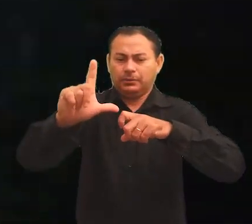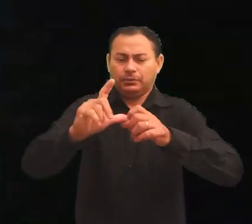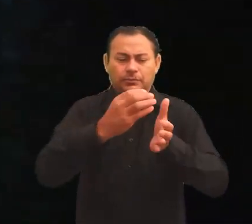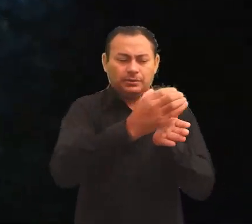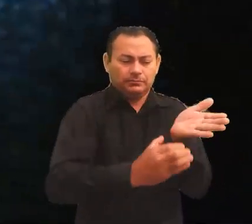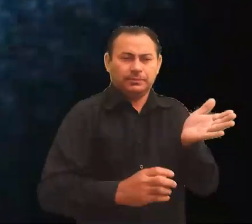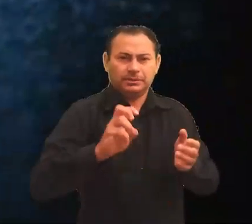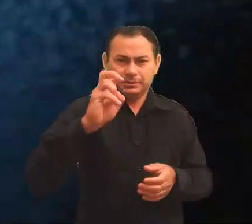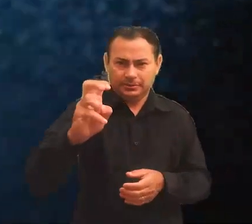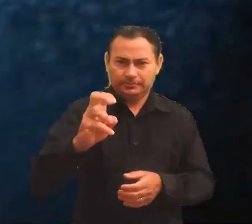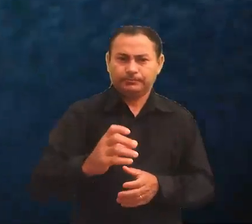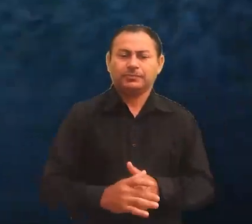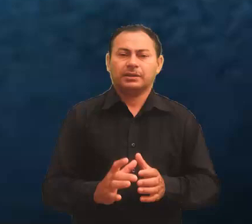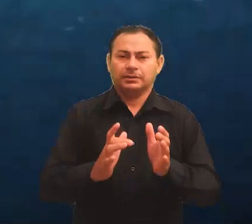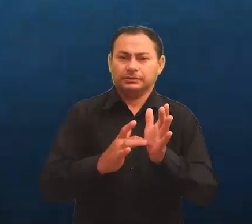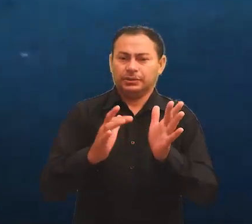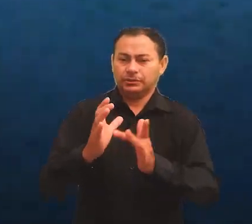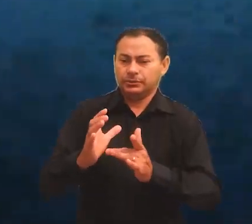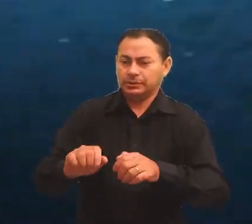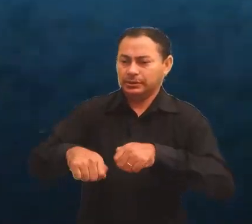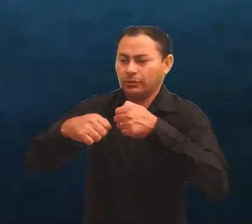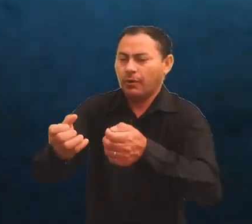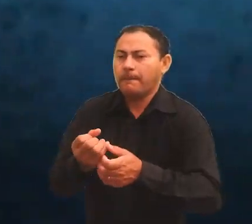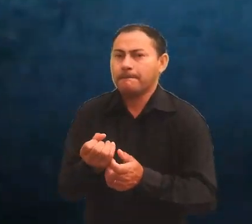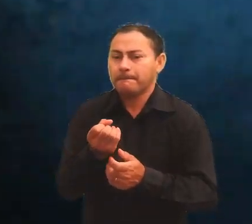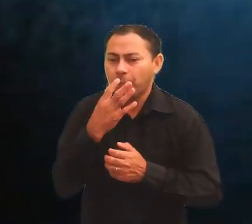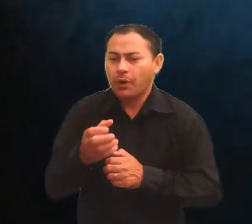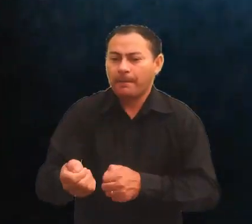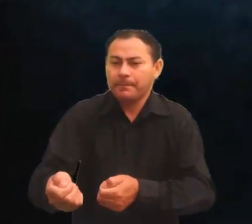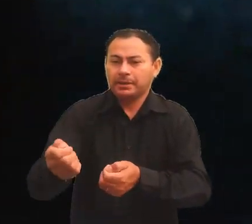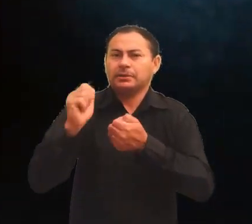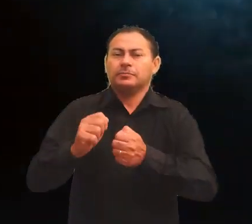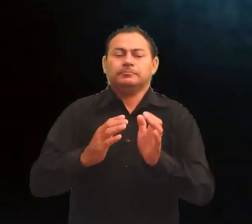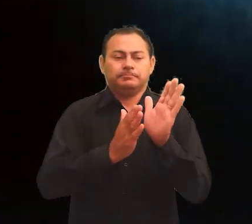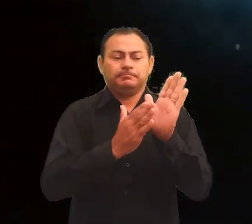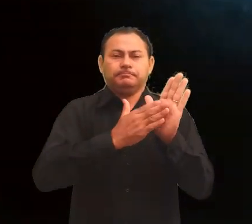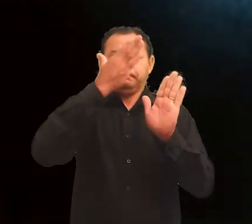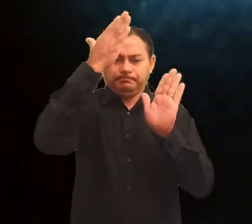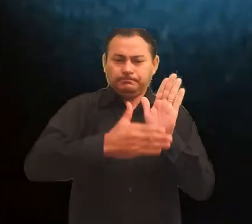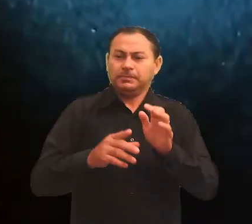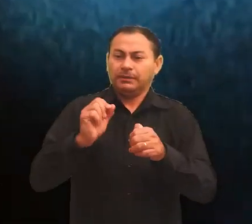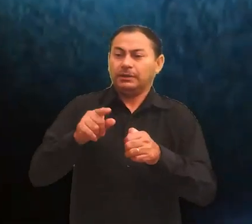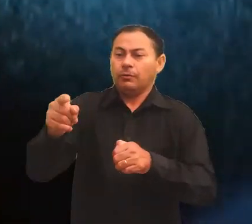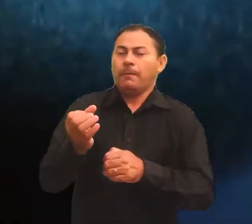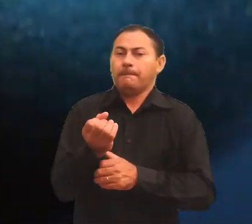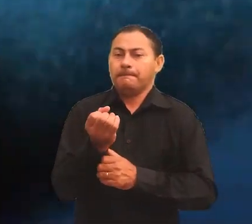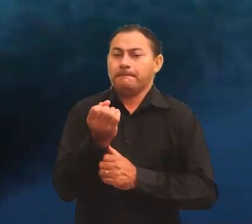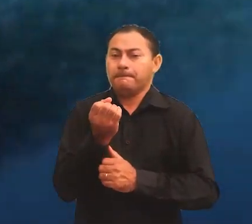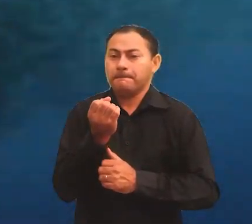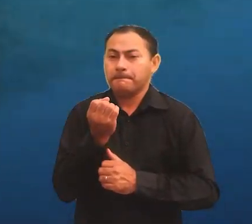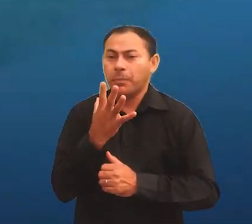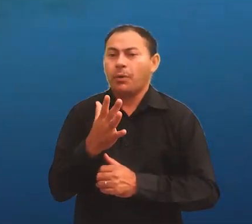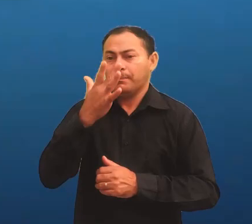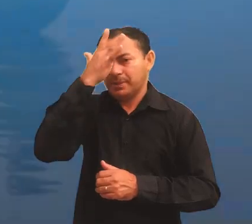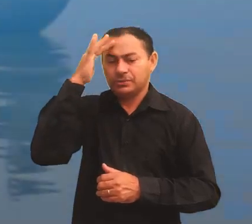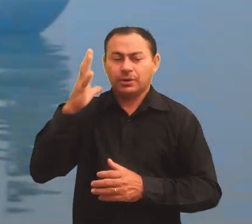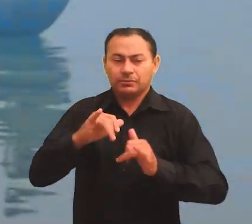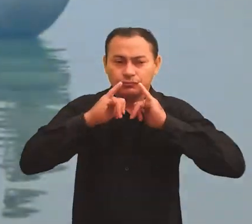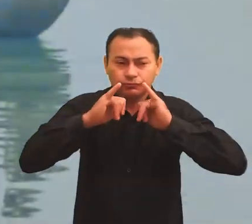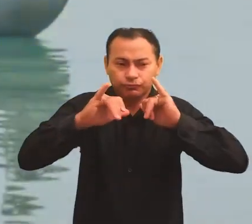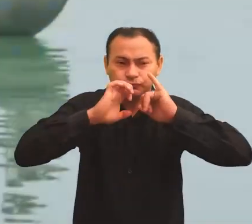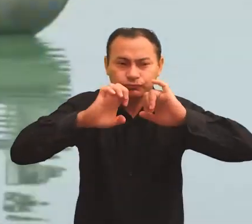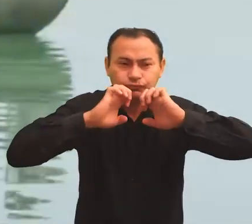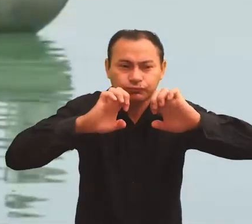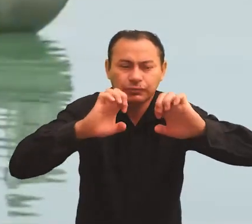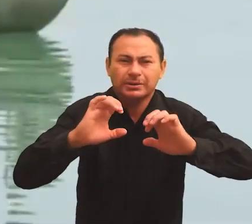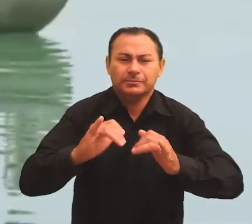5. Jesus deu a Pedro uma boa pescaria para provar-lhe que poderia fazer dele um pescador de homens.